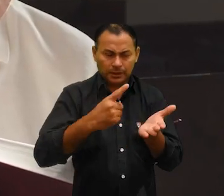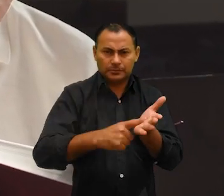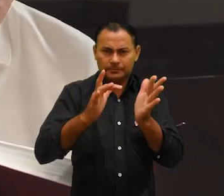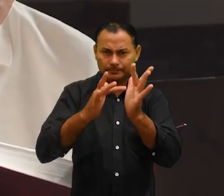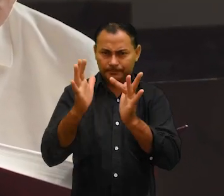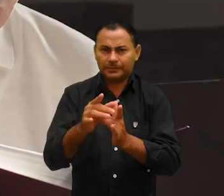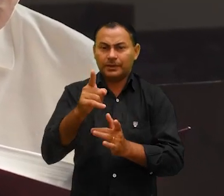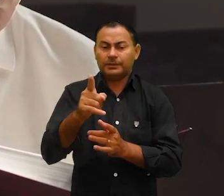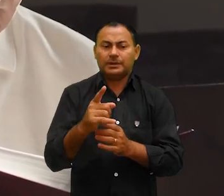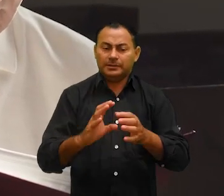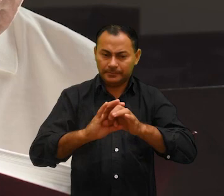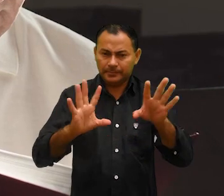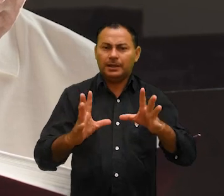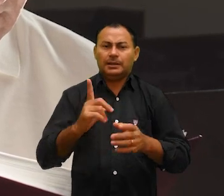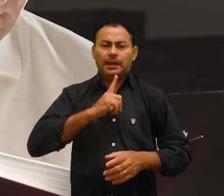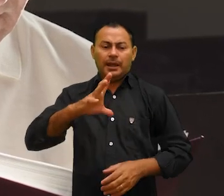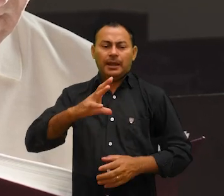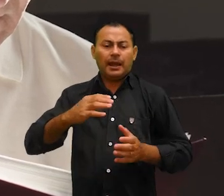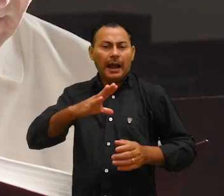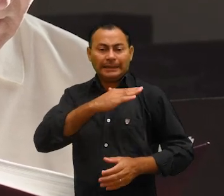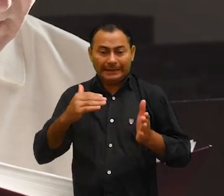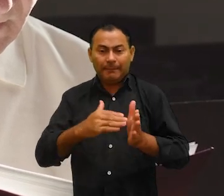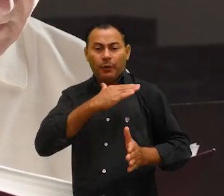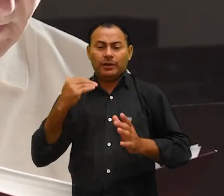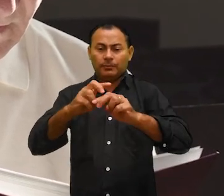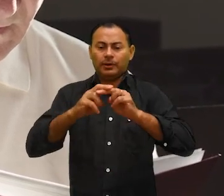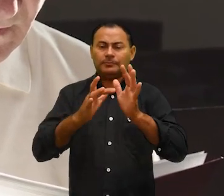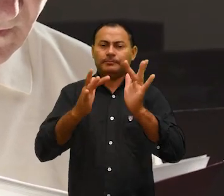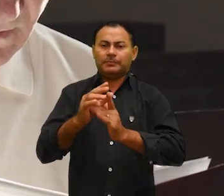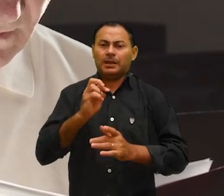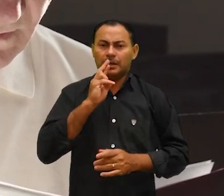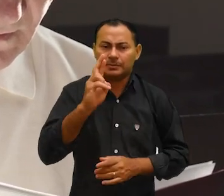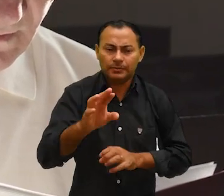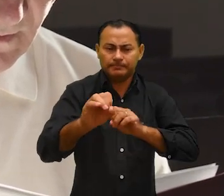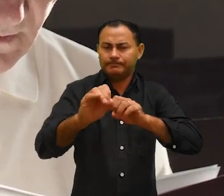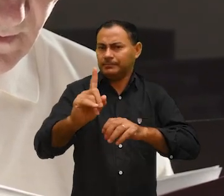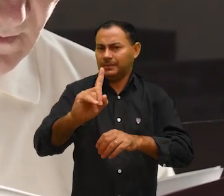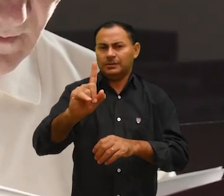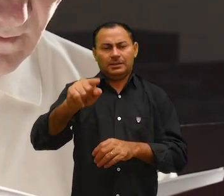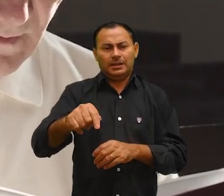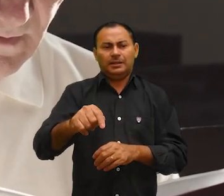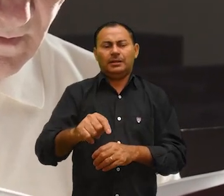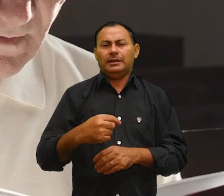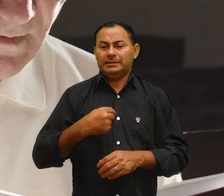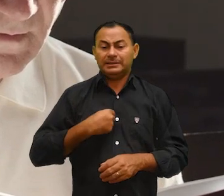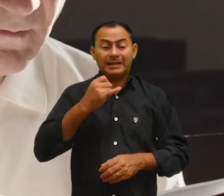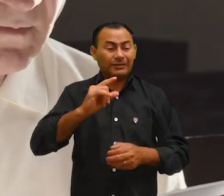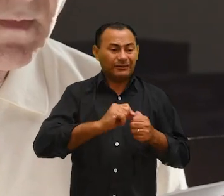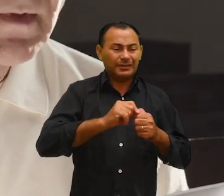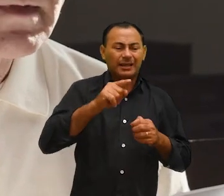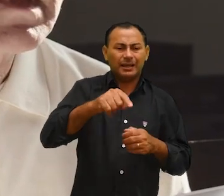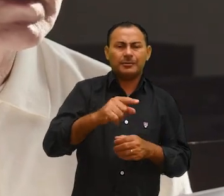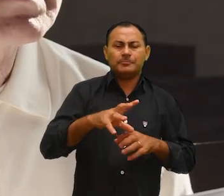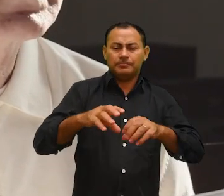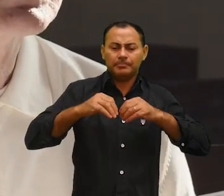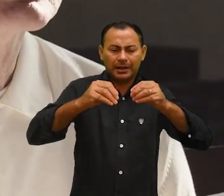com Jesus, se você está disposto até a morrer por ele, sua resposta a este ensino não deve ser: se eu não fizesse isso,